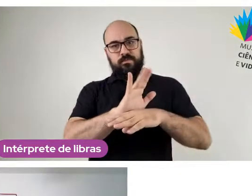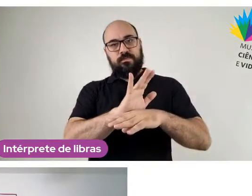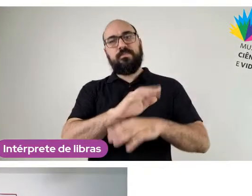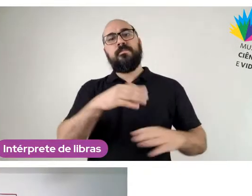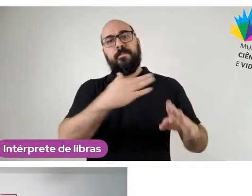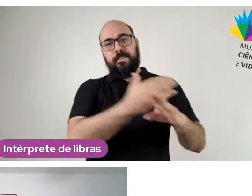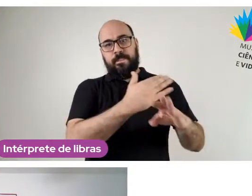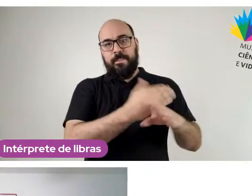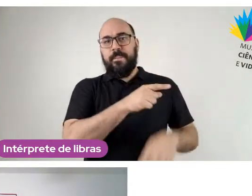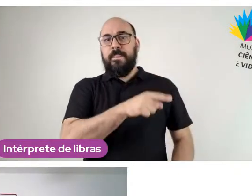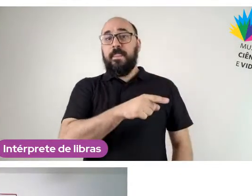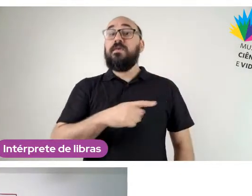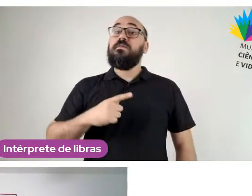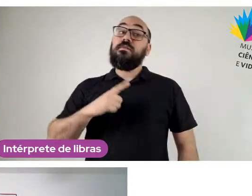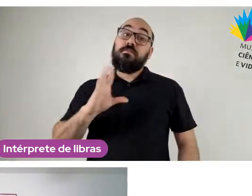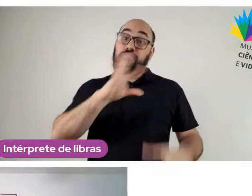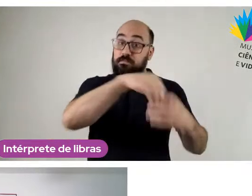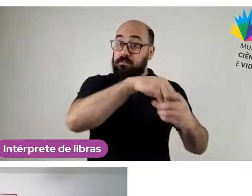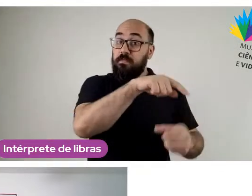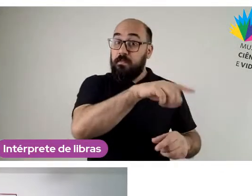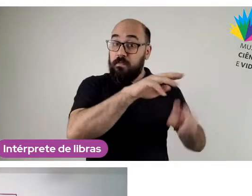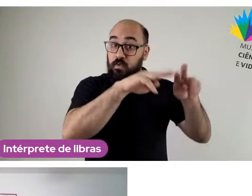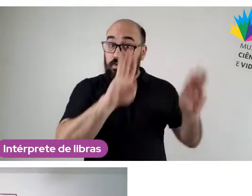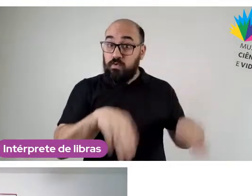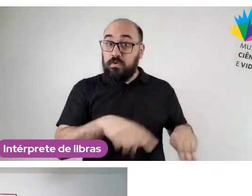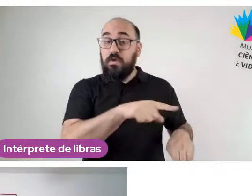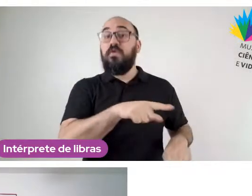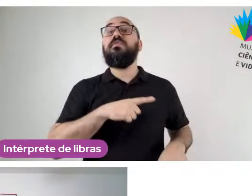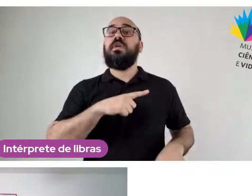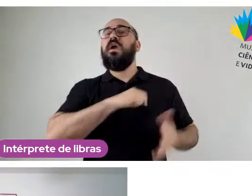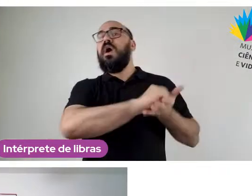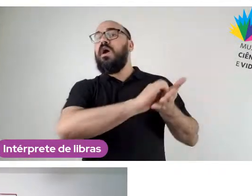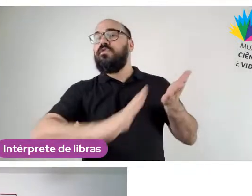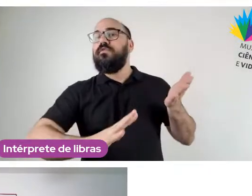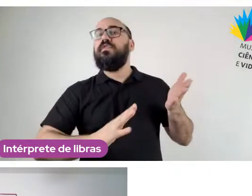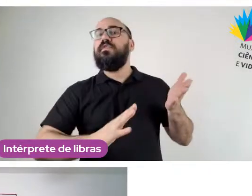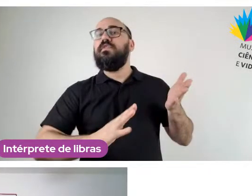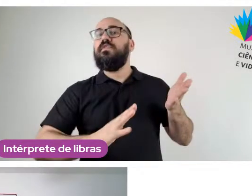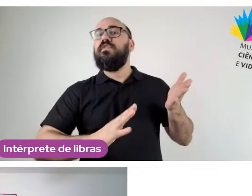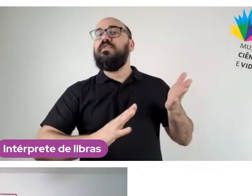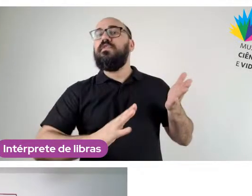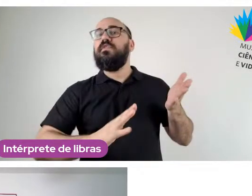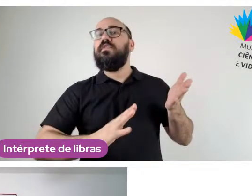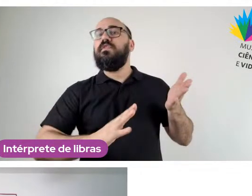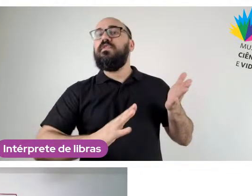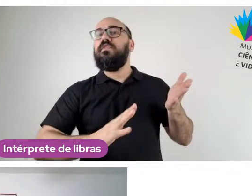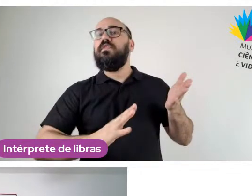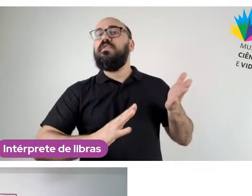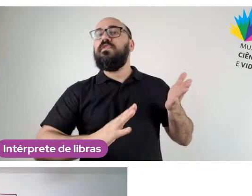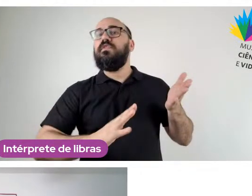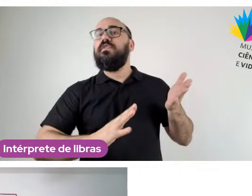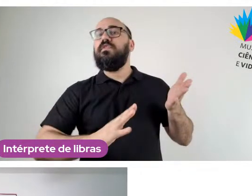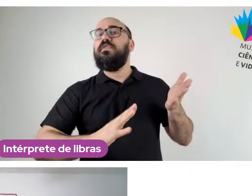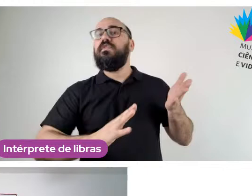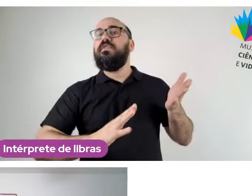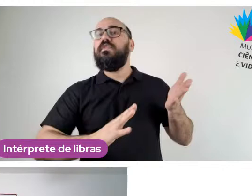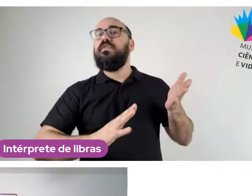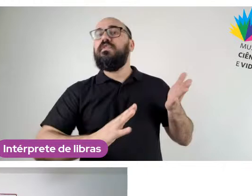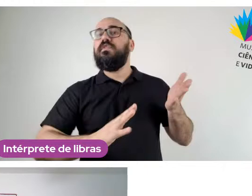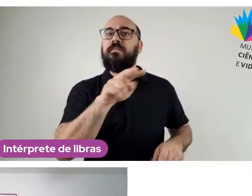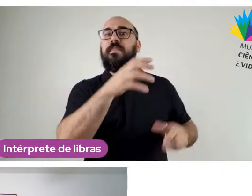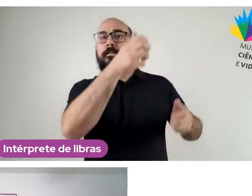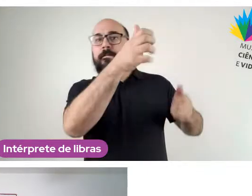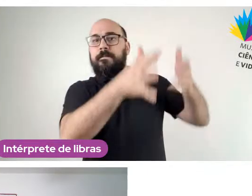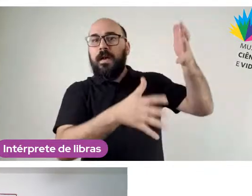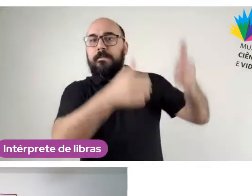diversas atividades da UERJ, da Faculdade de Oceanografia e também da Faculdade de Formação de Professores, que vão estar